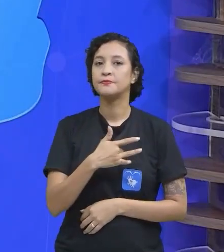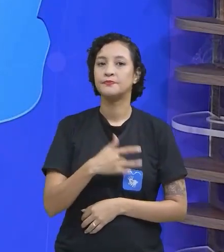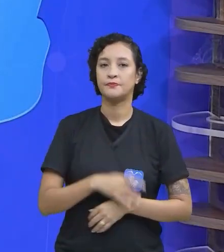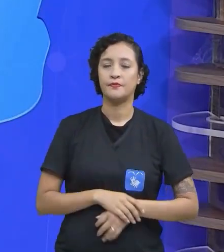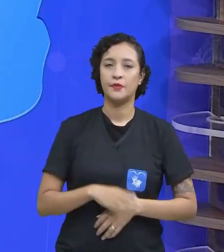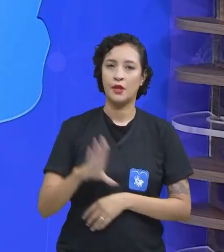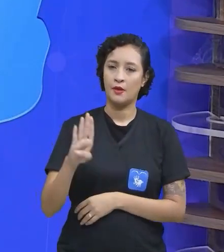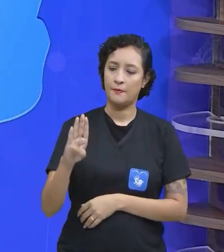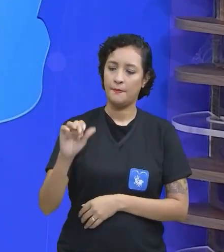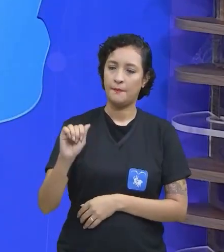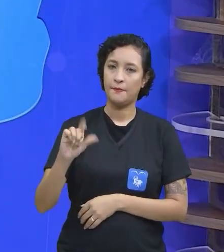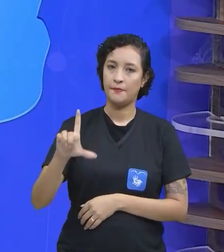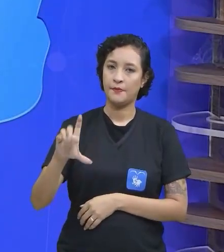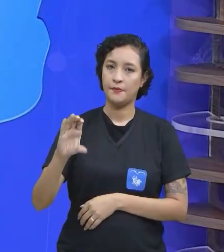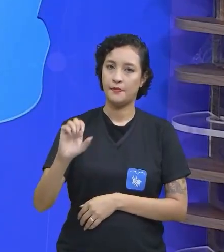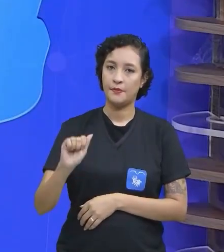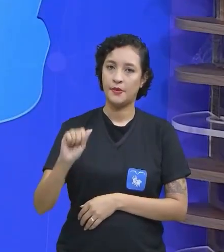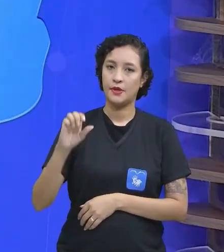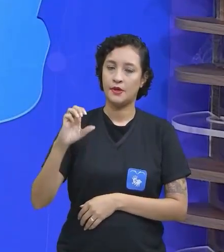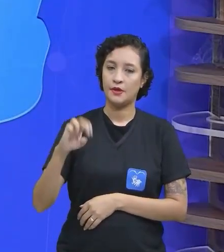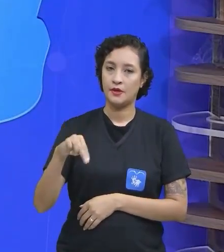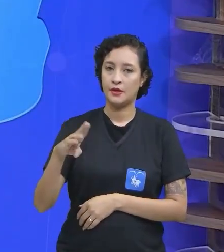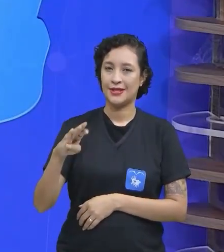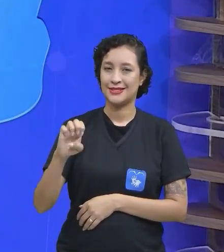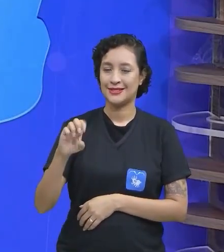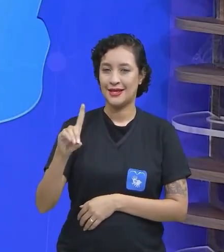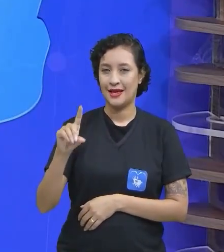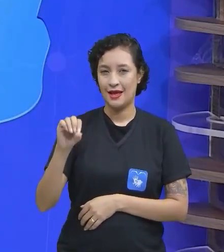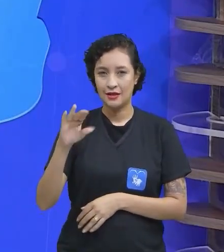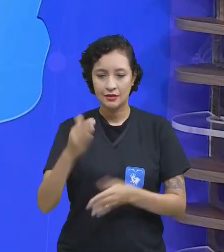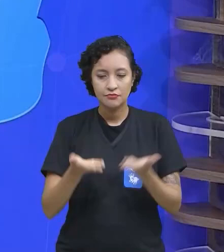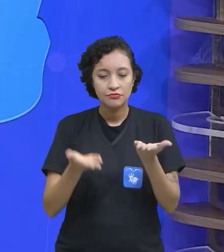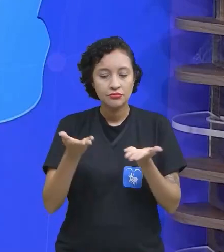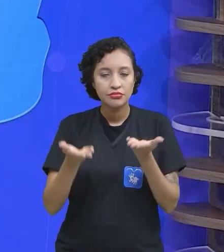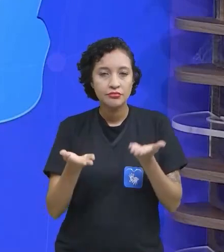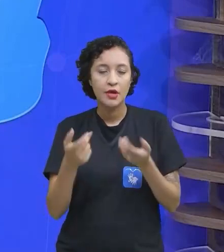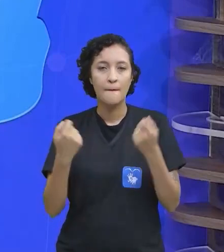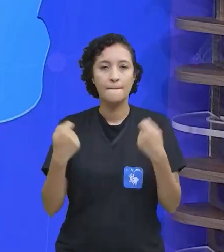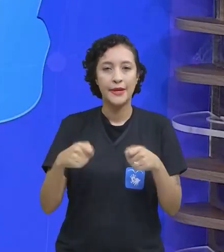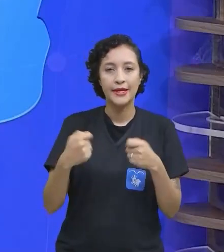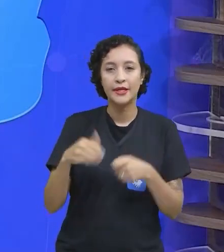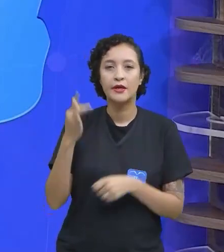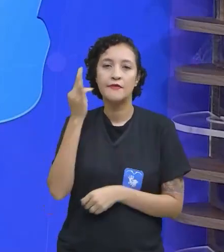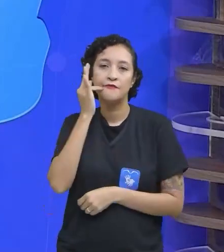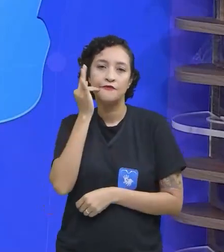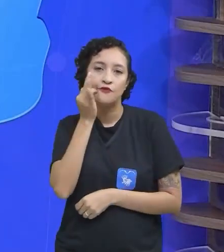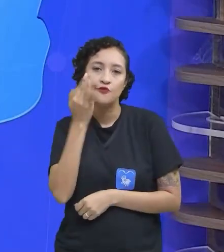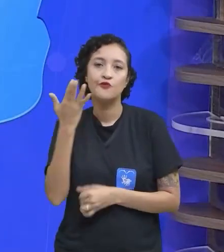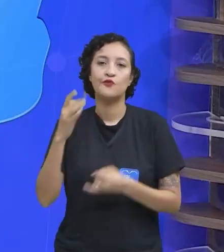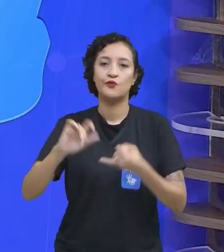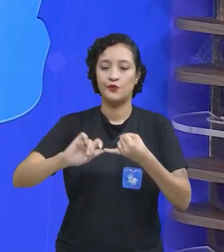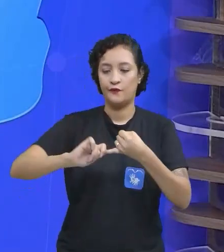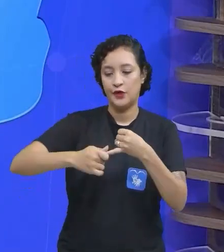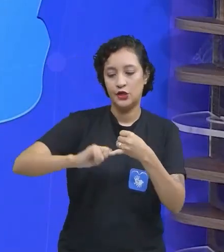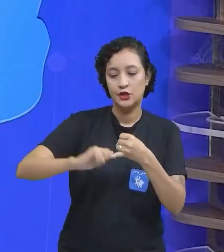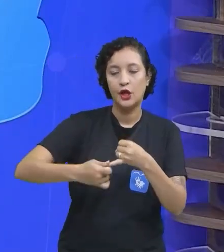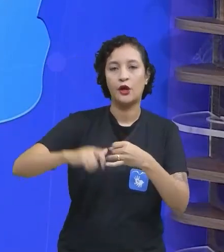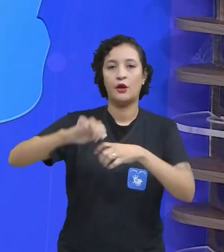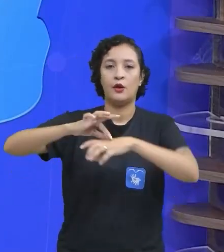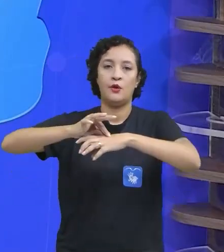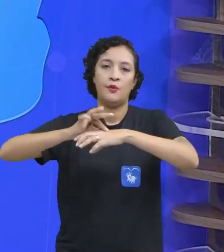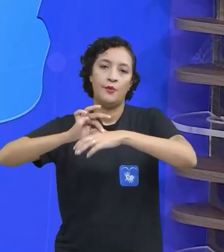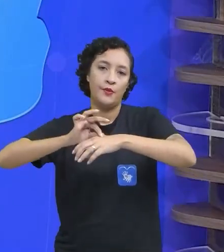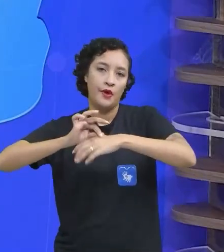uma alimentação balanceada? Você precisa comer os legumes, você precisa comer feijão, carne,